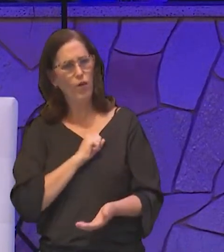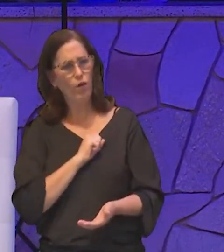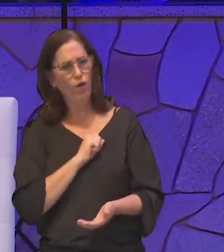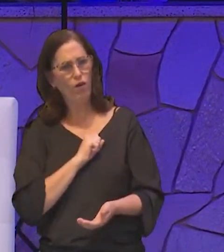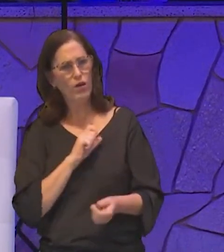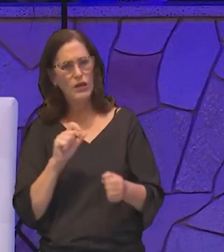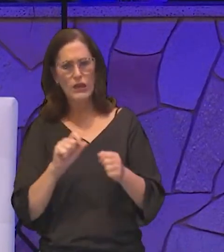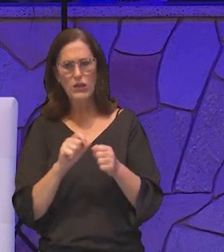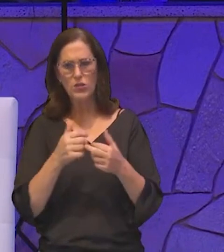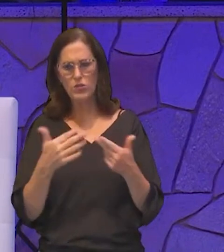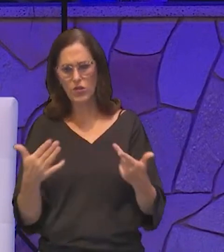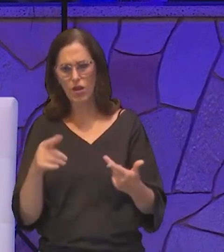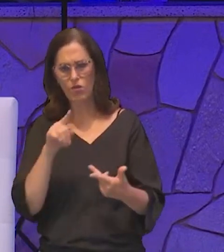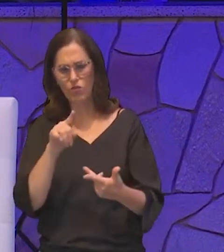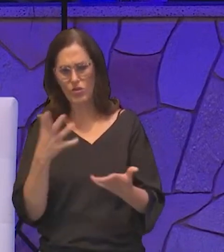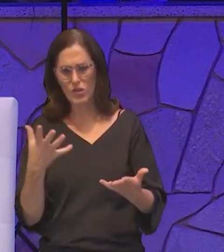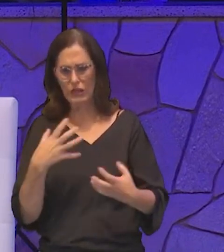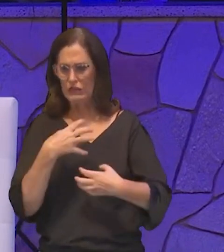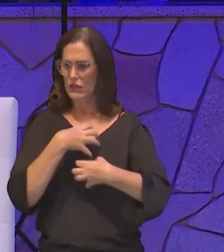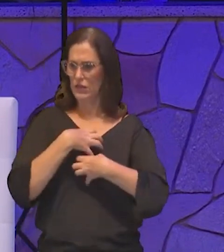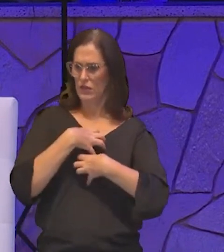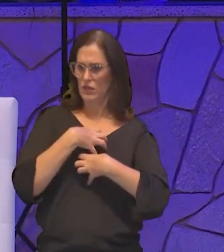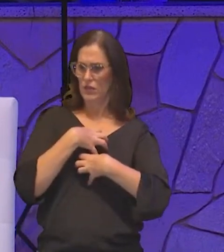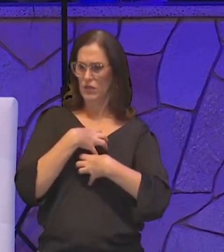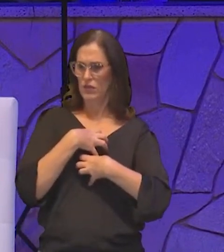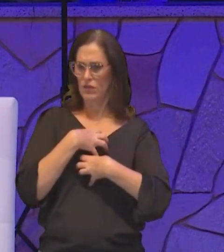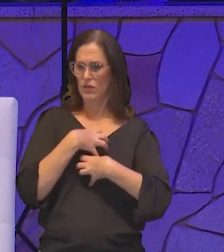ato em que você se sente